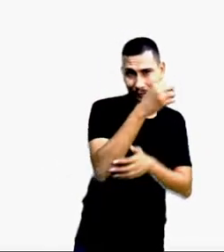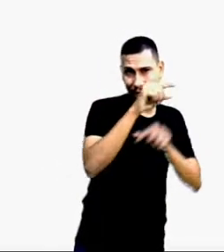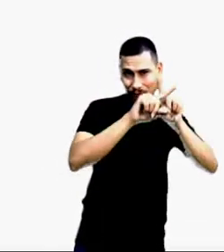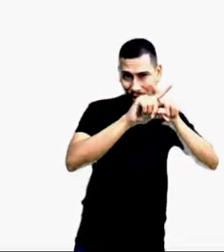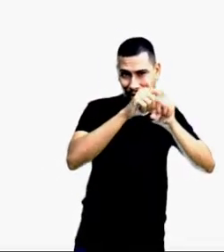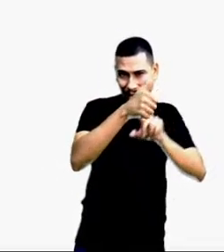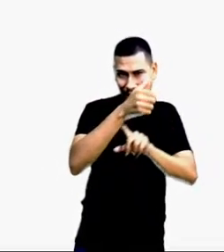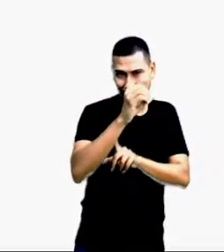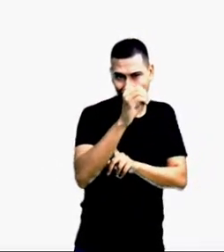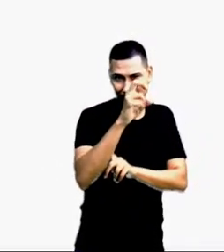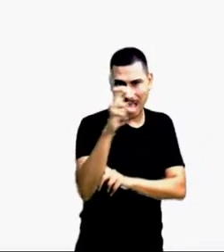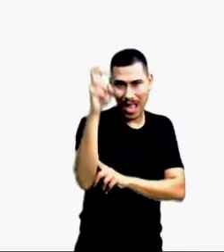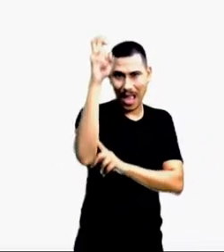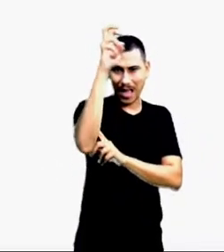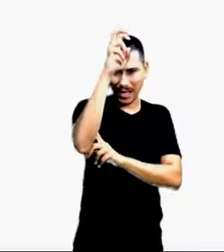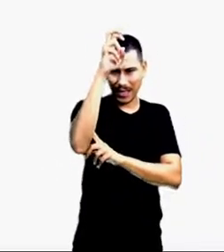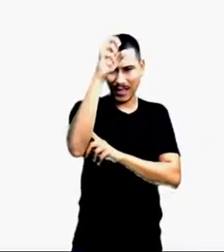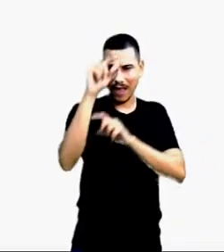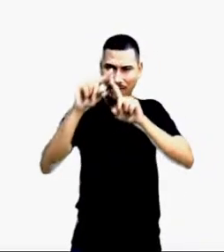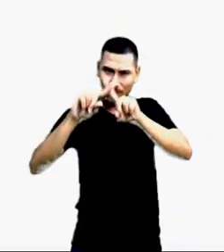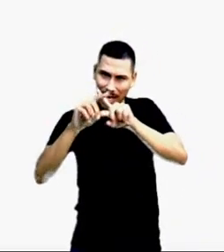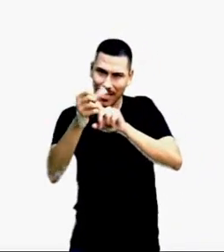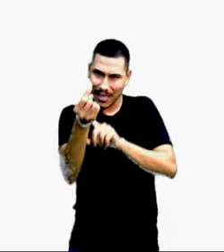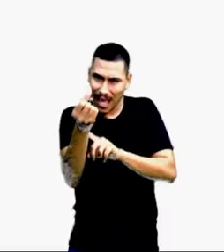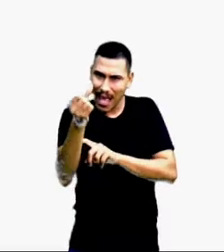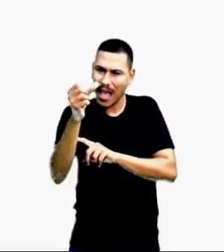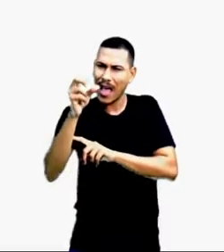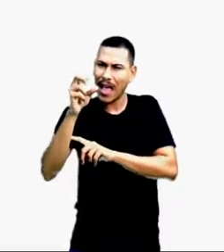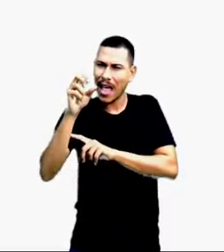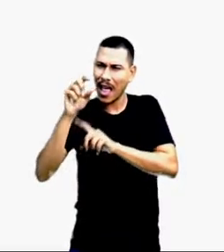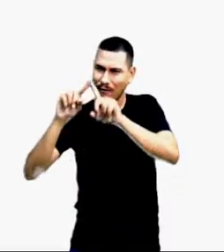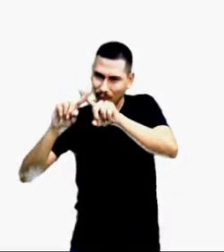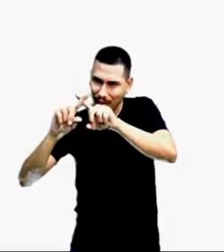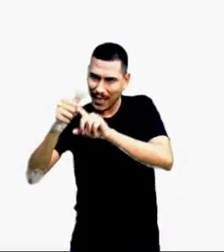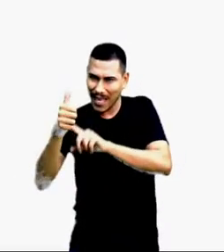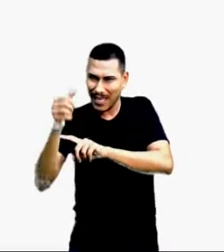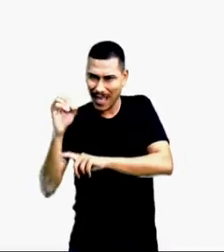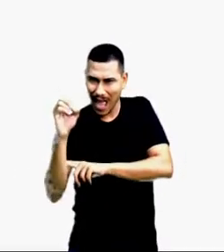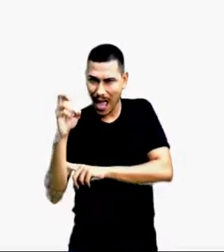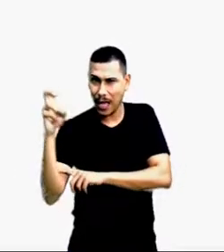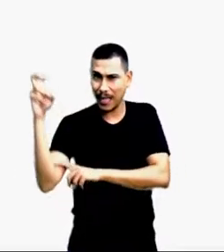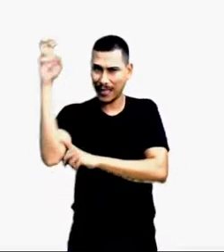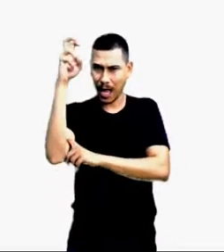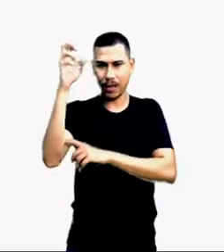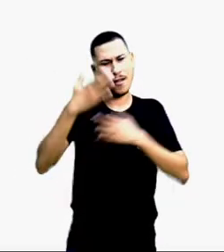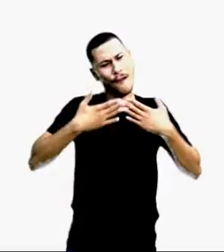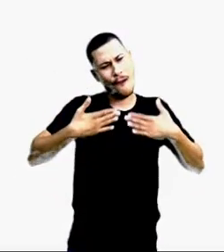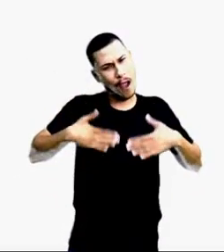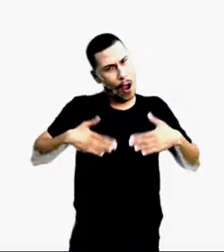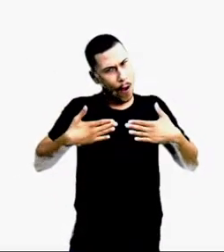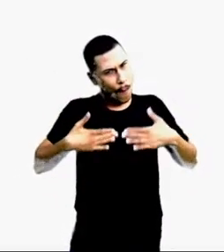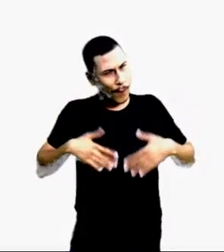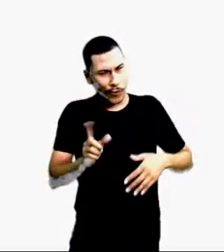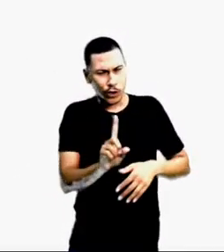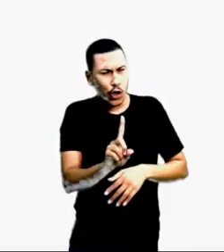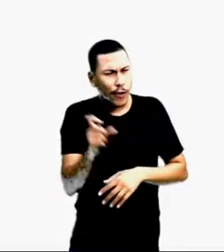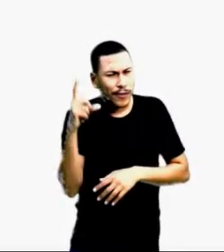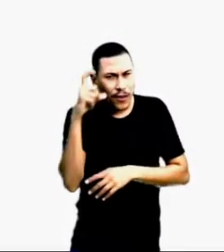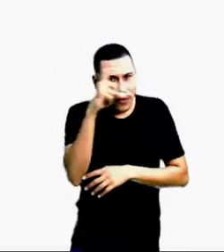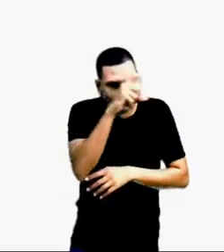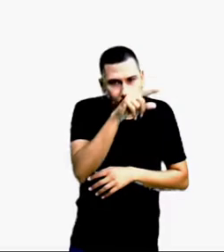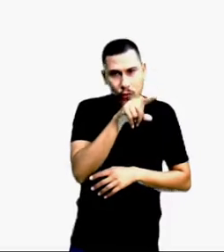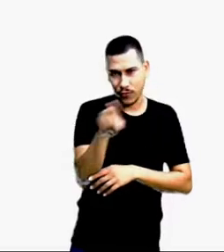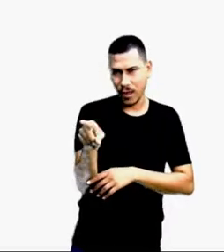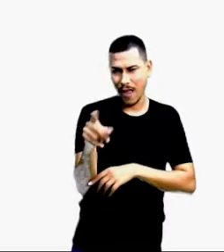5ª potência, vezes 6 vezes 10 a 1ª potência. Calma, não é nada difícil. Você simplesmente